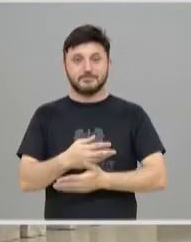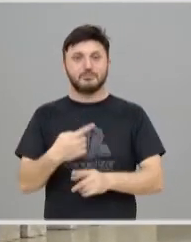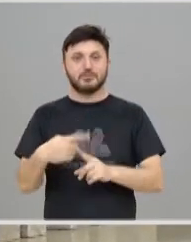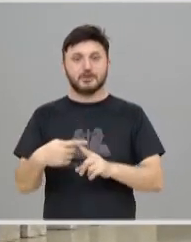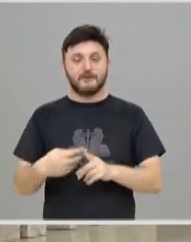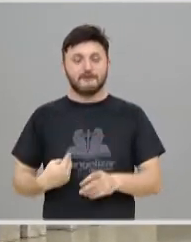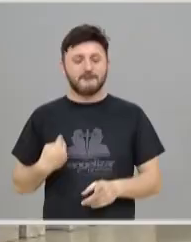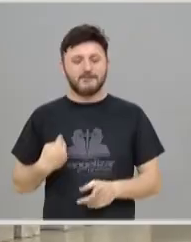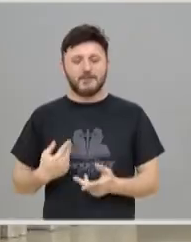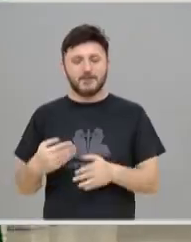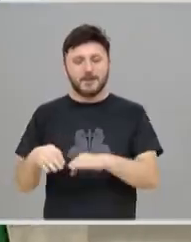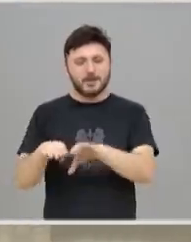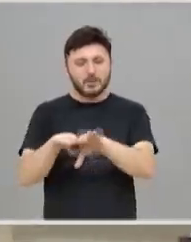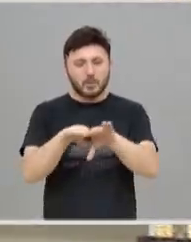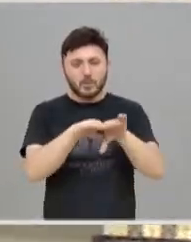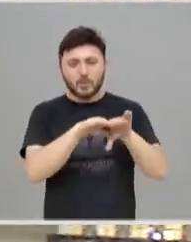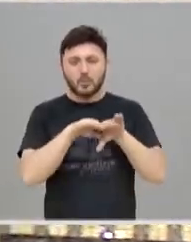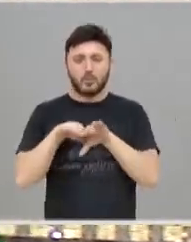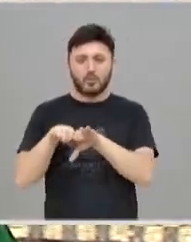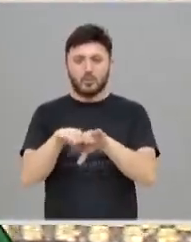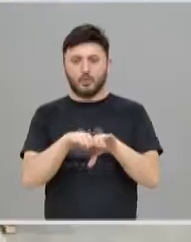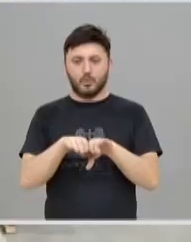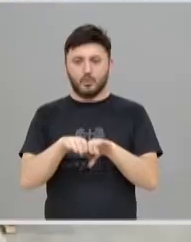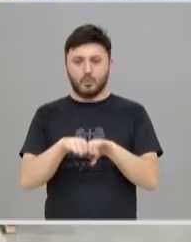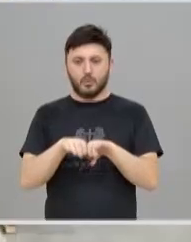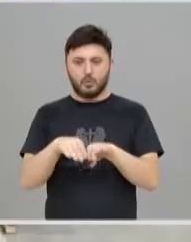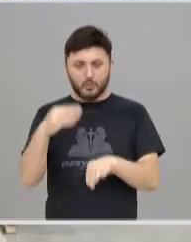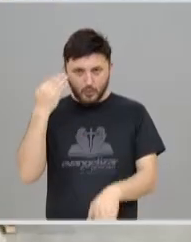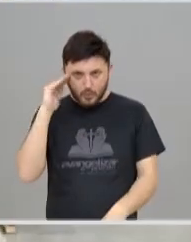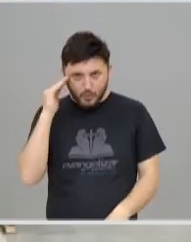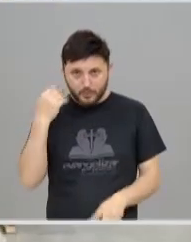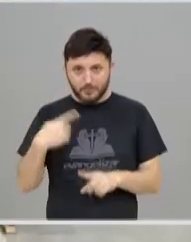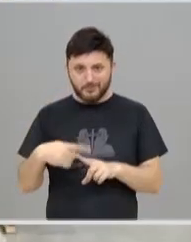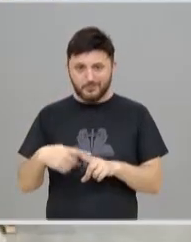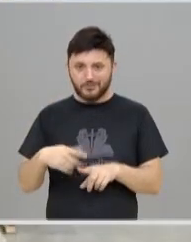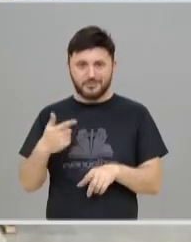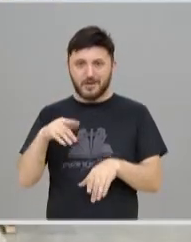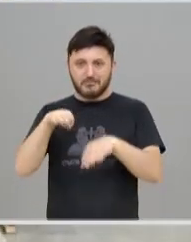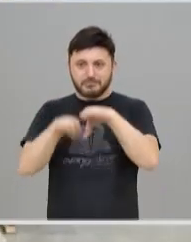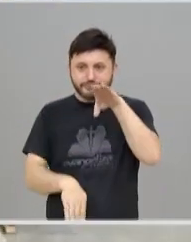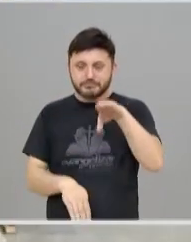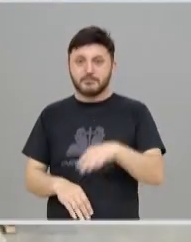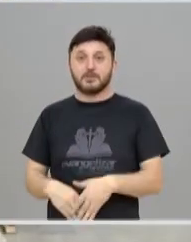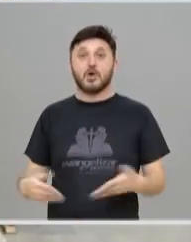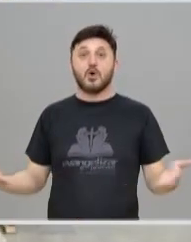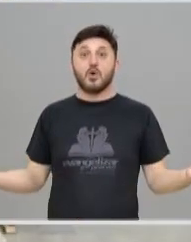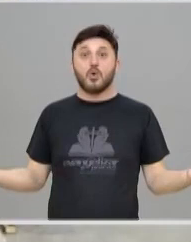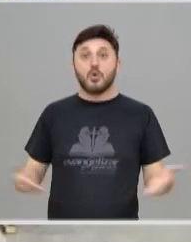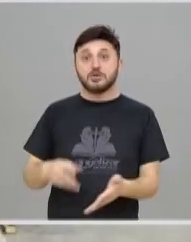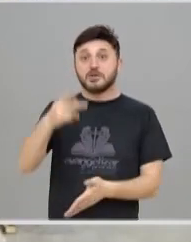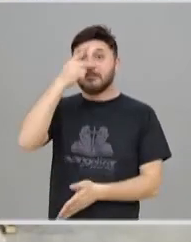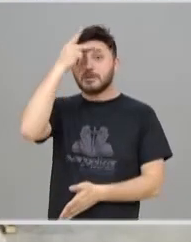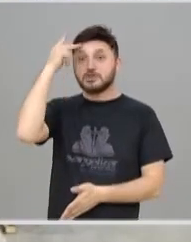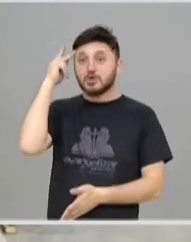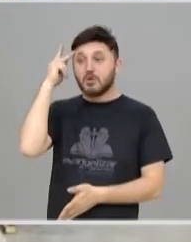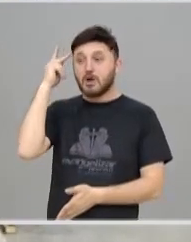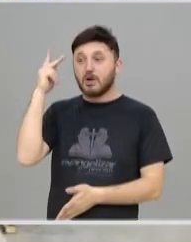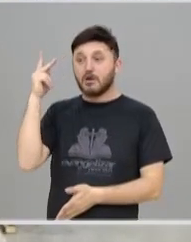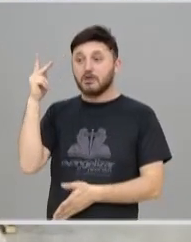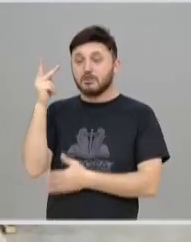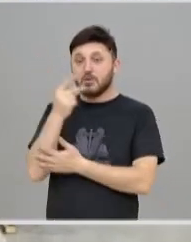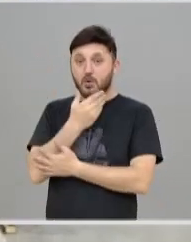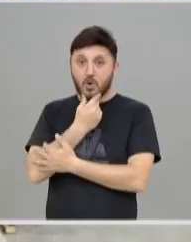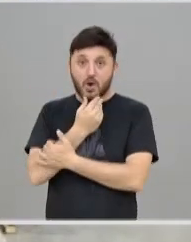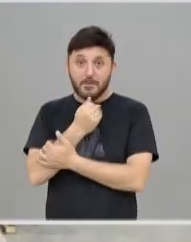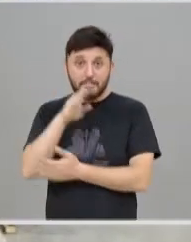Não sei se você entende o que eu digo, mas hoje o ser humano está carente, os homens estão